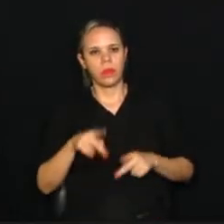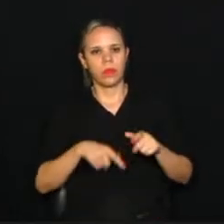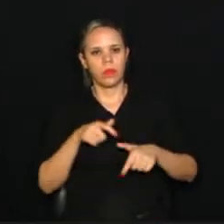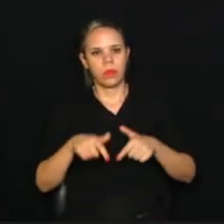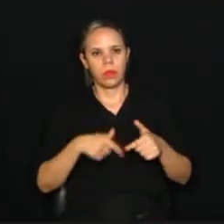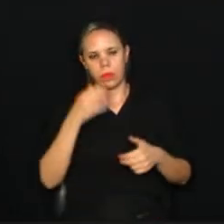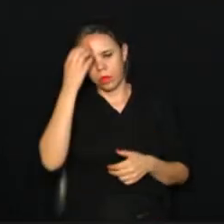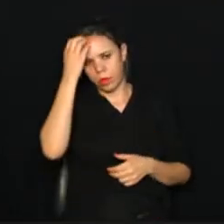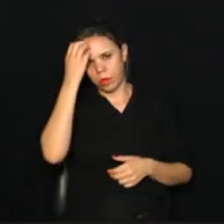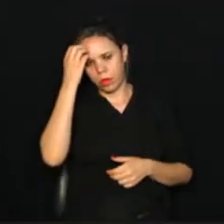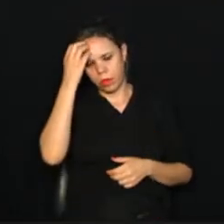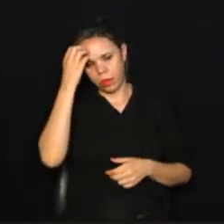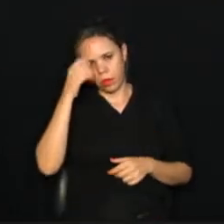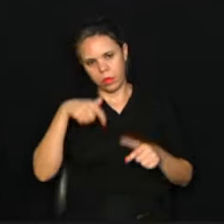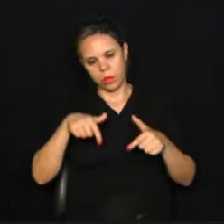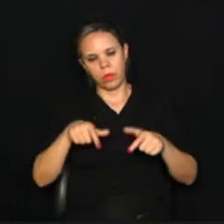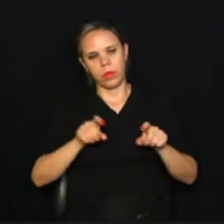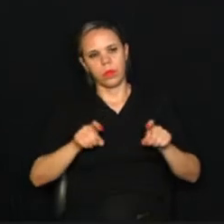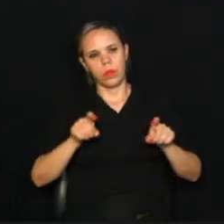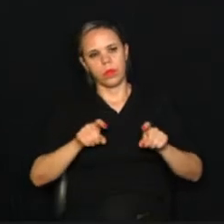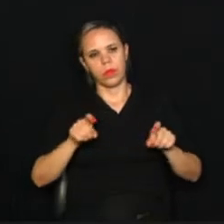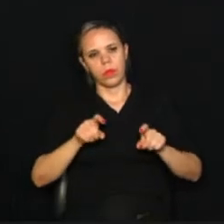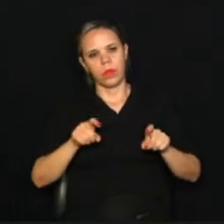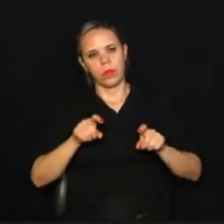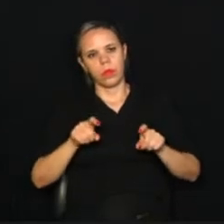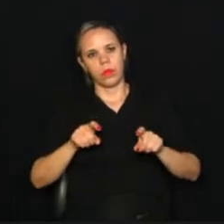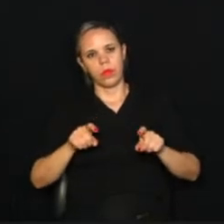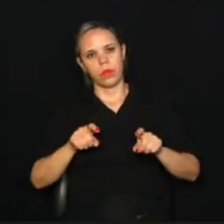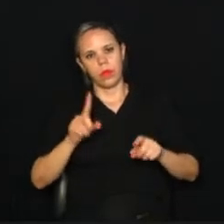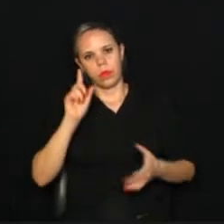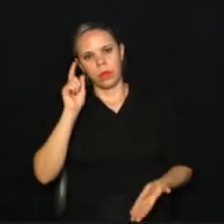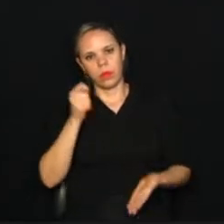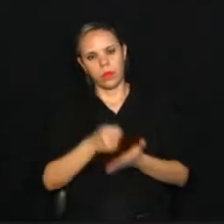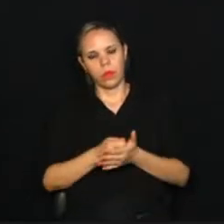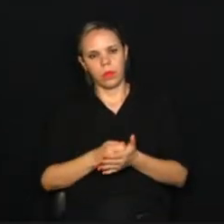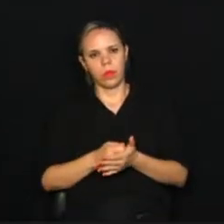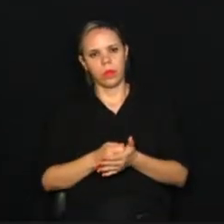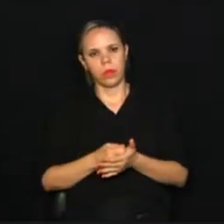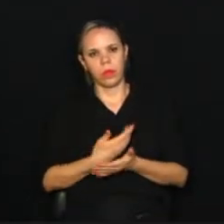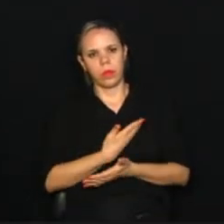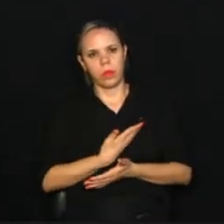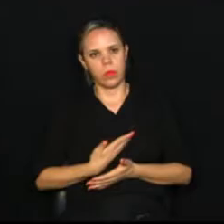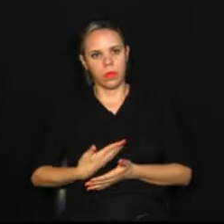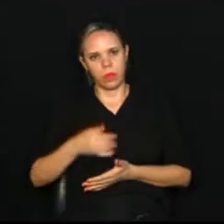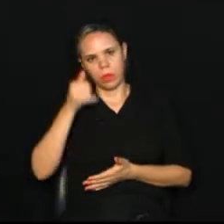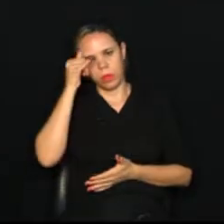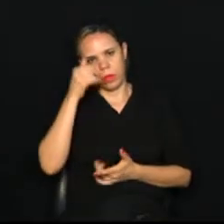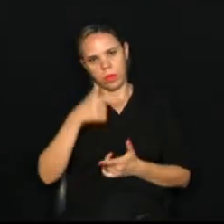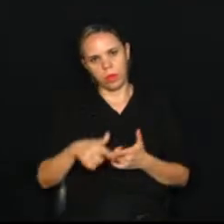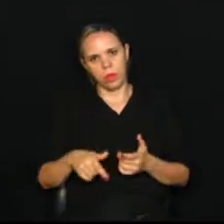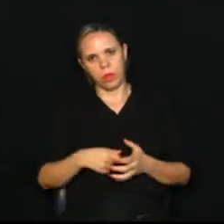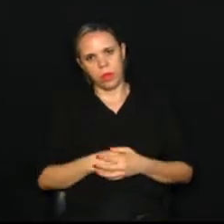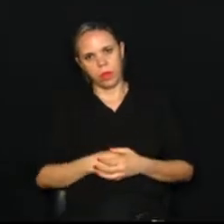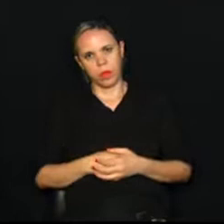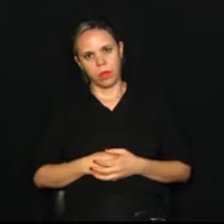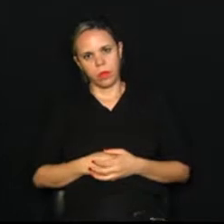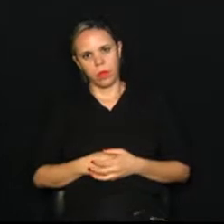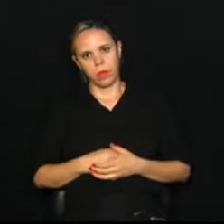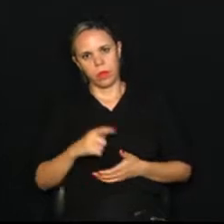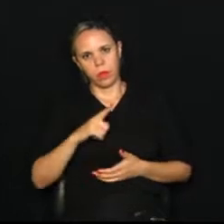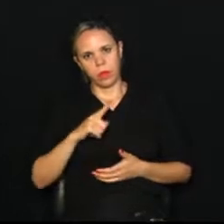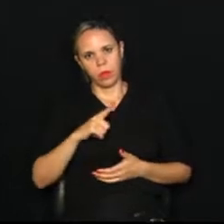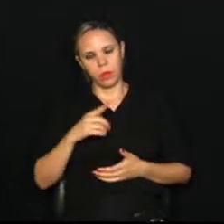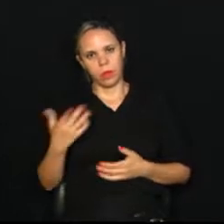acordo com o teletrabalho designado pelas autoridades sanitárias para evitar os problemas, né? Mas nós temos